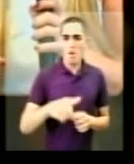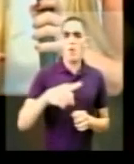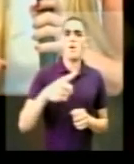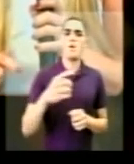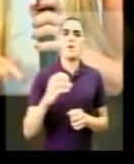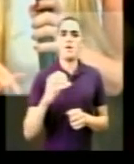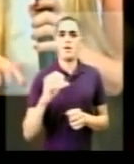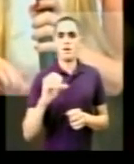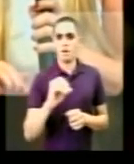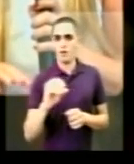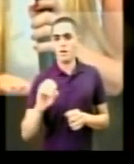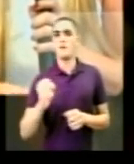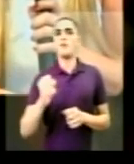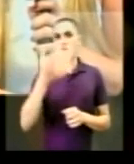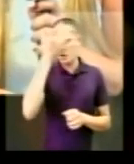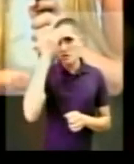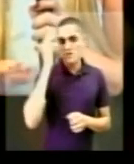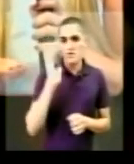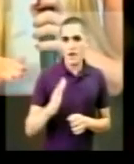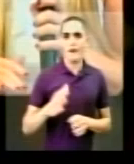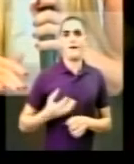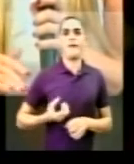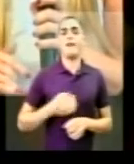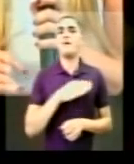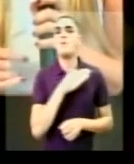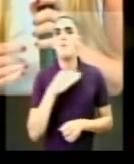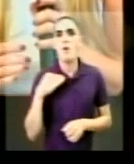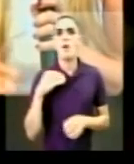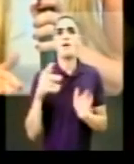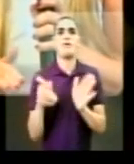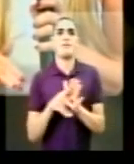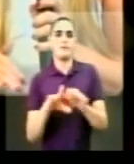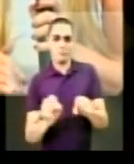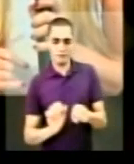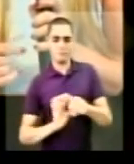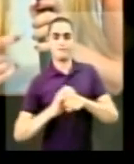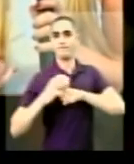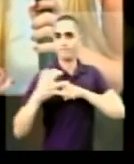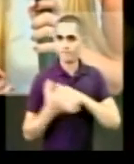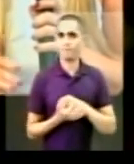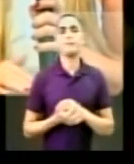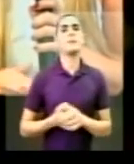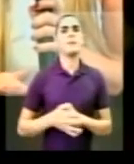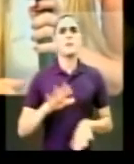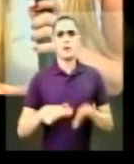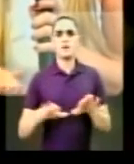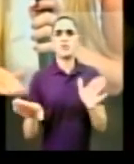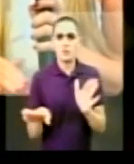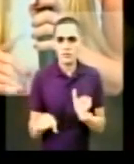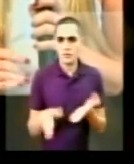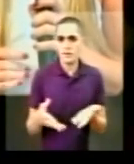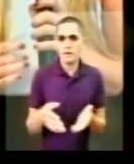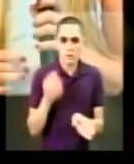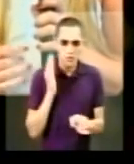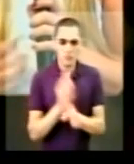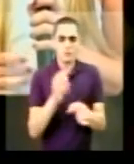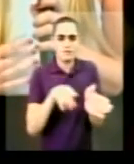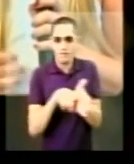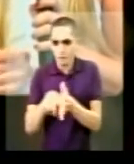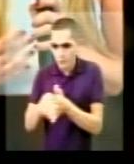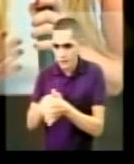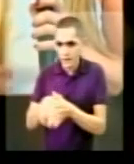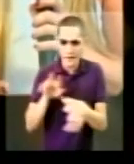por cima nós coletamos casos de óbitos que o paciente teve uma história, né, chega parado, às vezes não tem